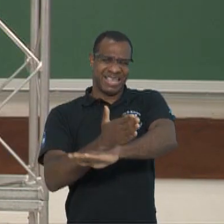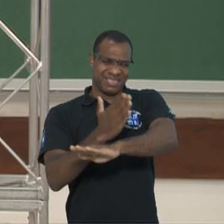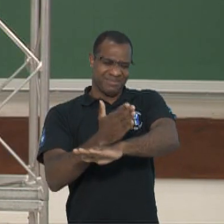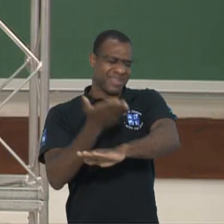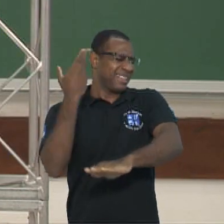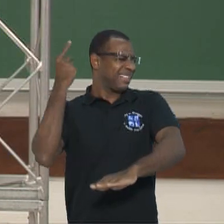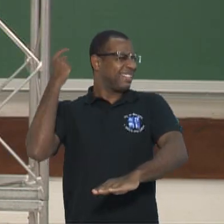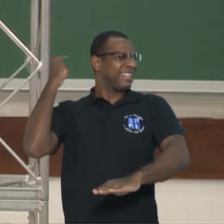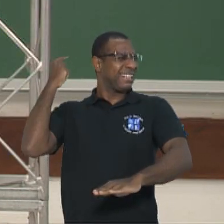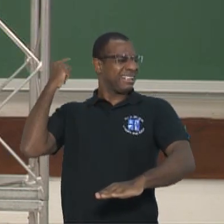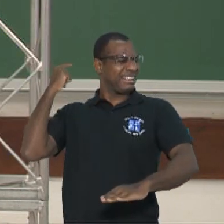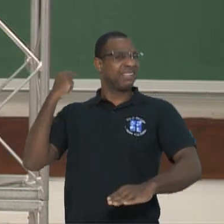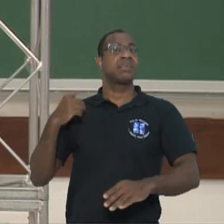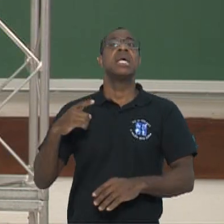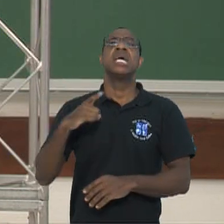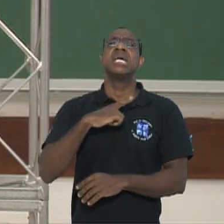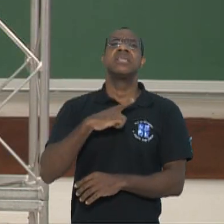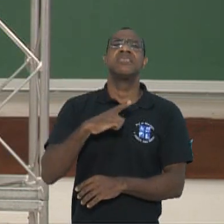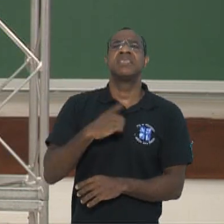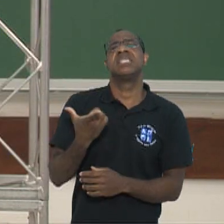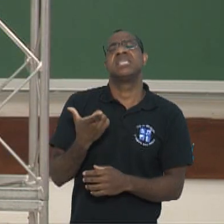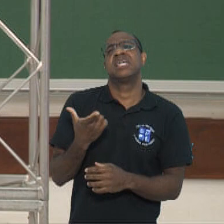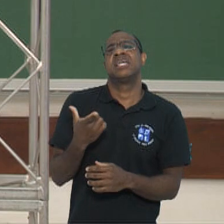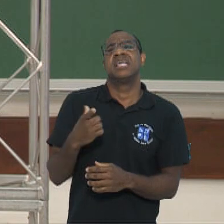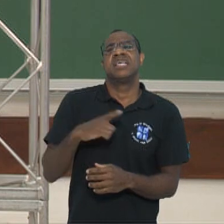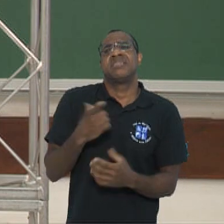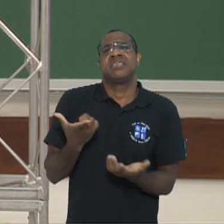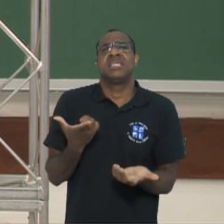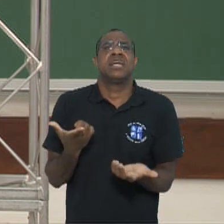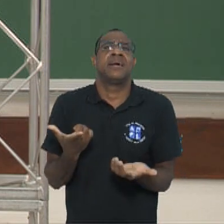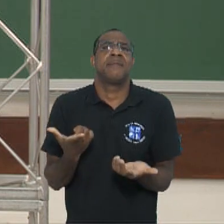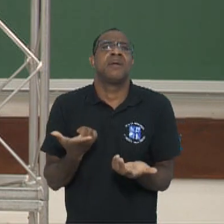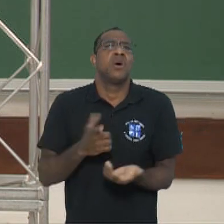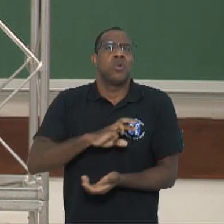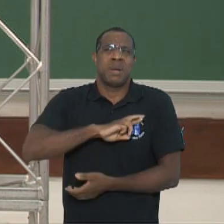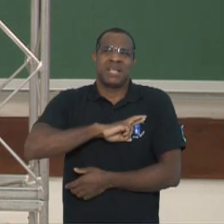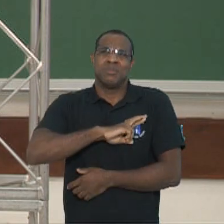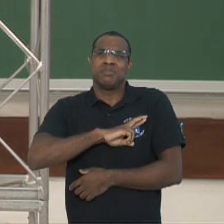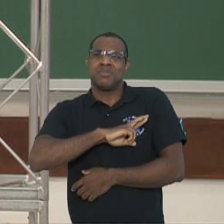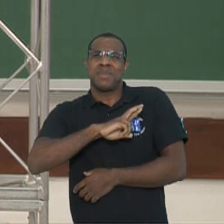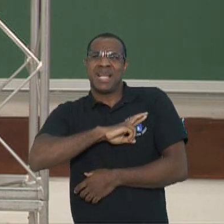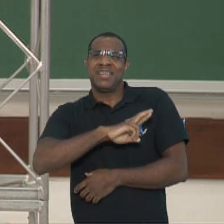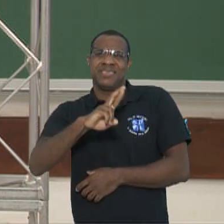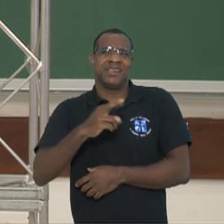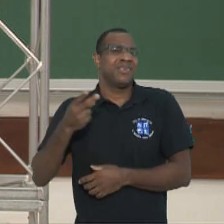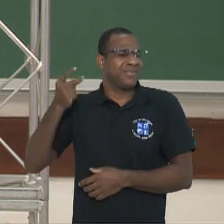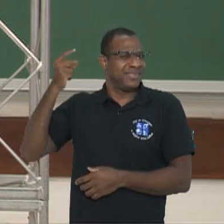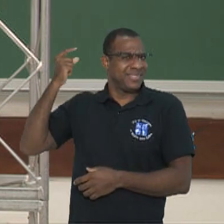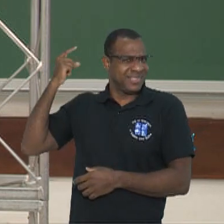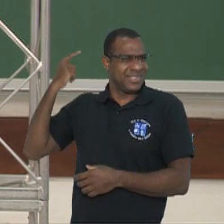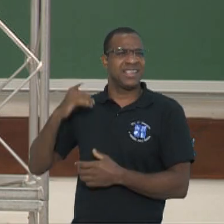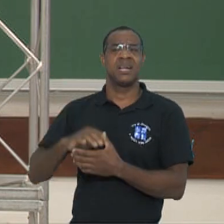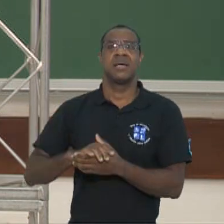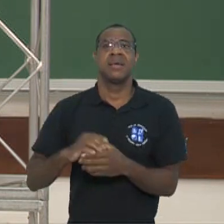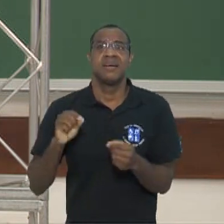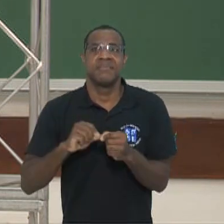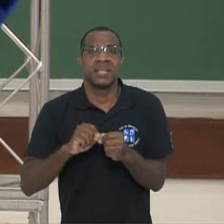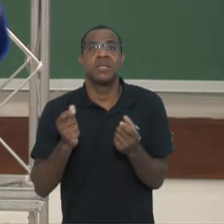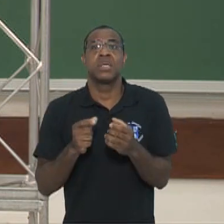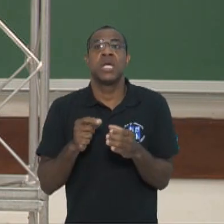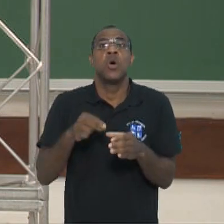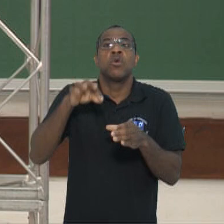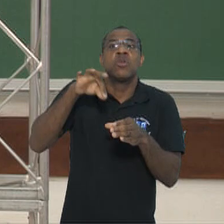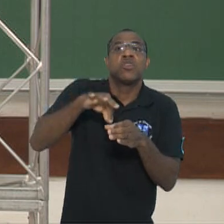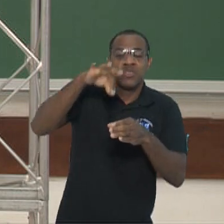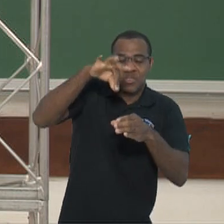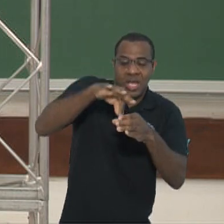né? Havia algumas crenças populares que pegavam pedacinhos lá do dedo da múmia, como diz o outro, faziam um chá e